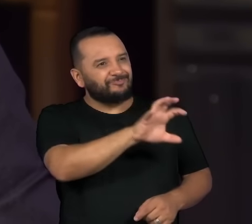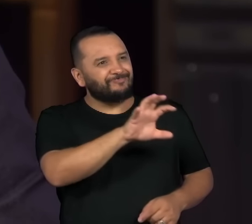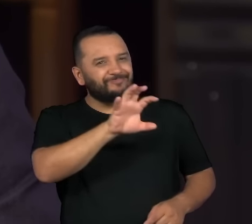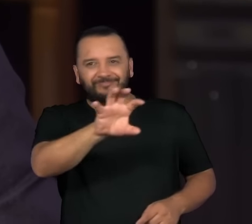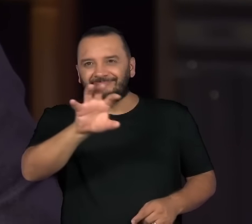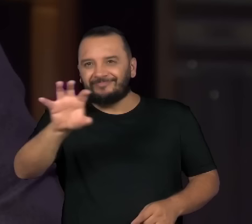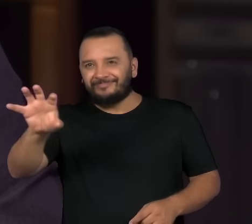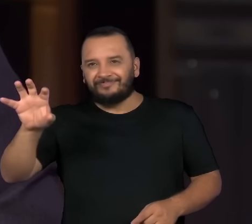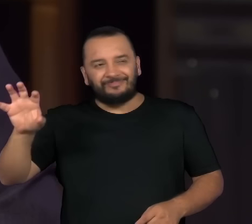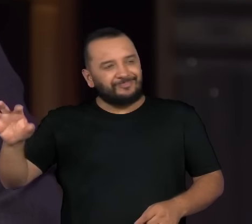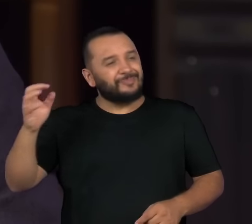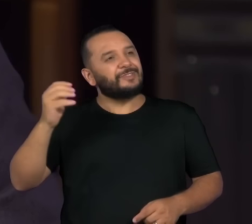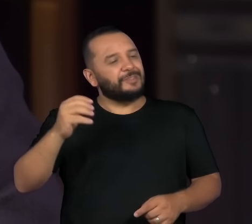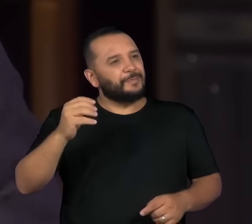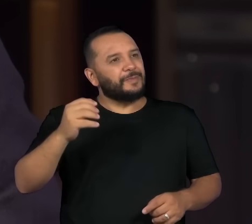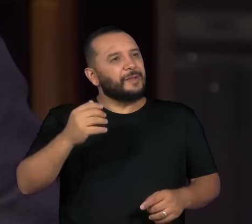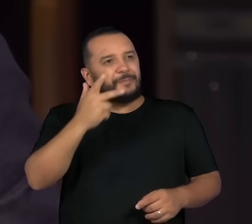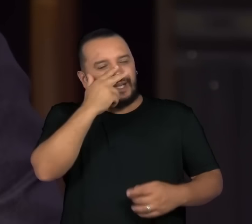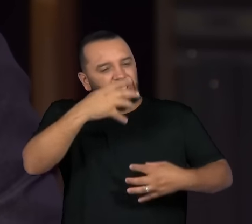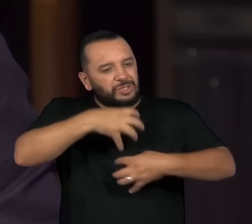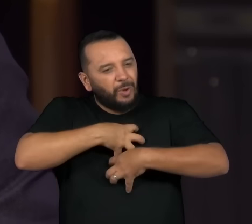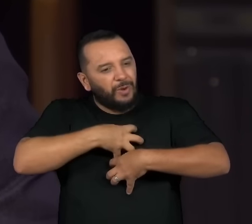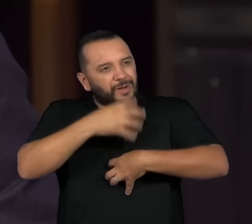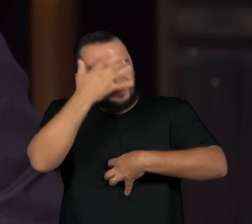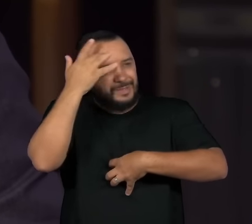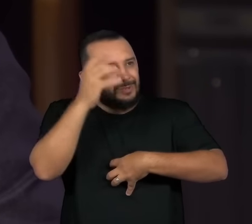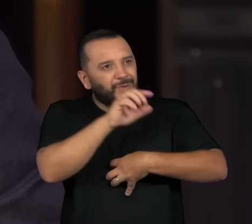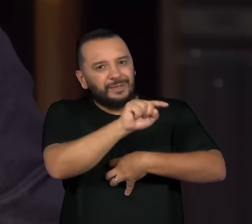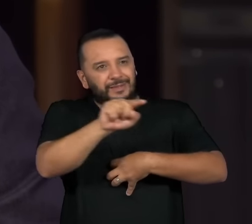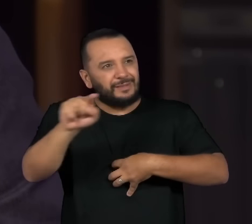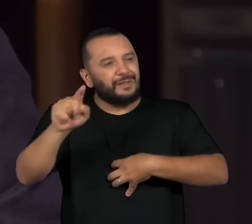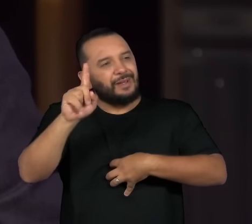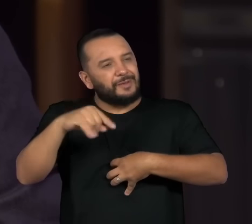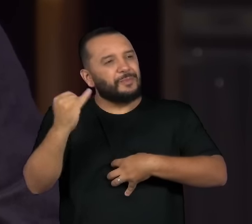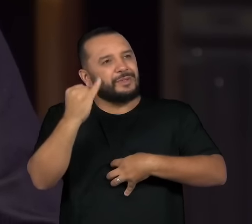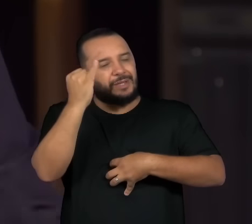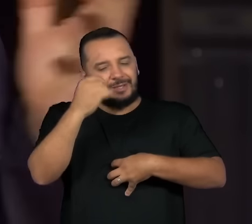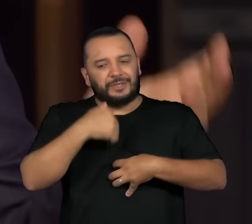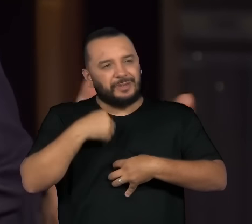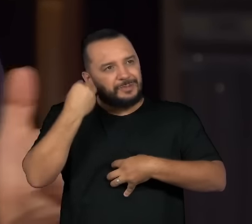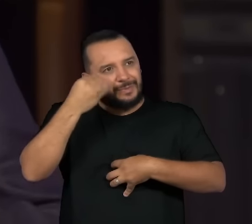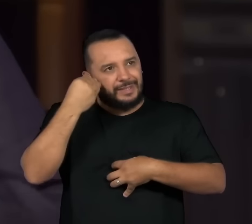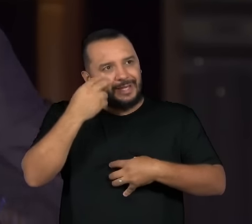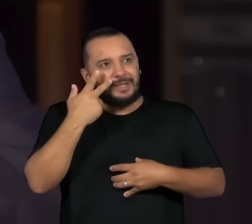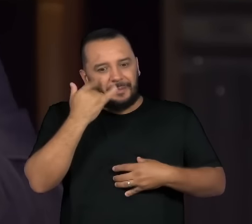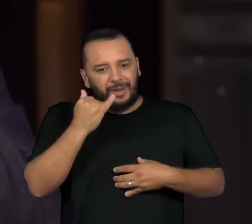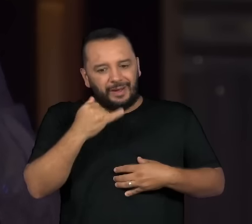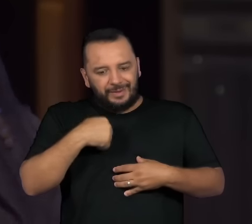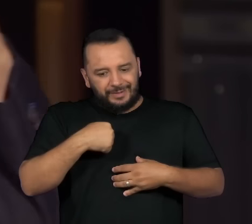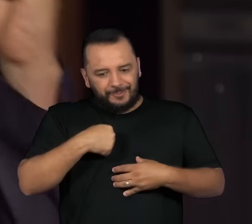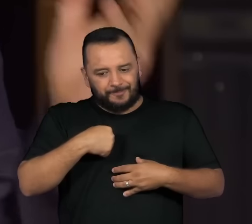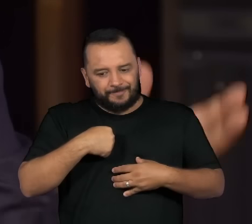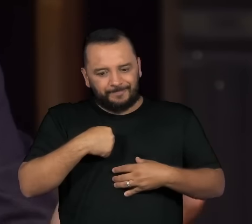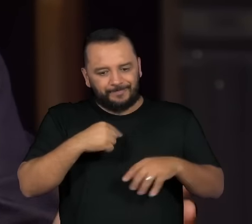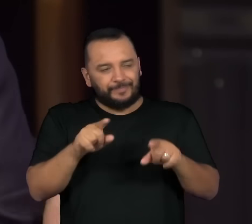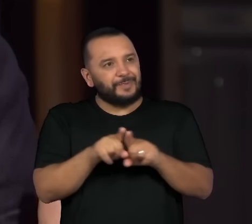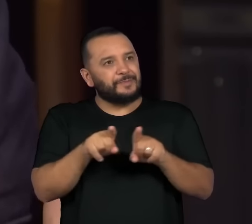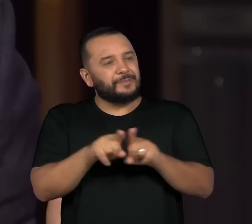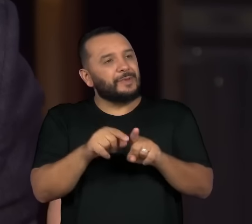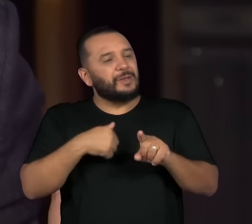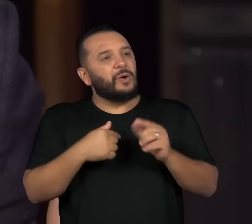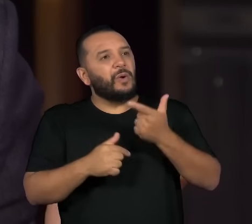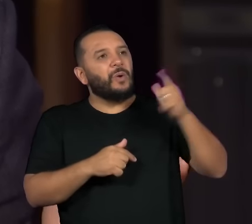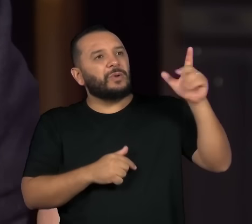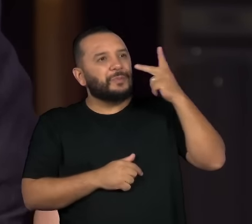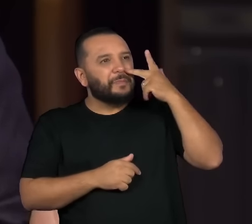tão importante, assim. Eu já vivi isso como pai. Eu percebo outros pais que transformam isso num